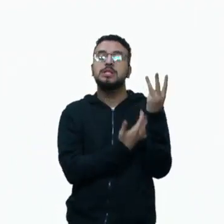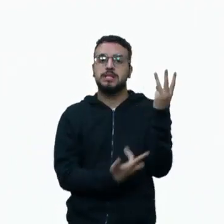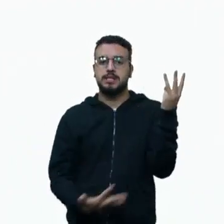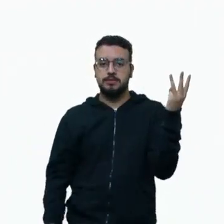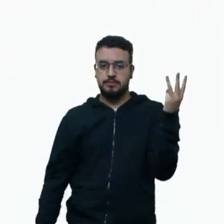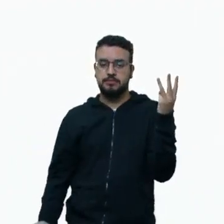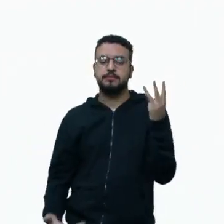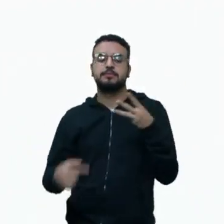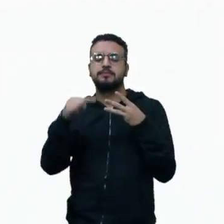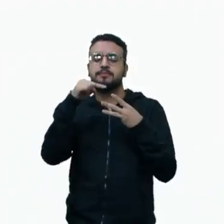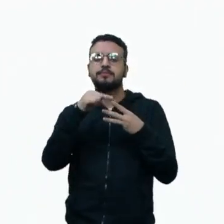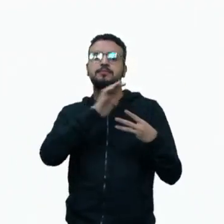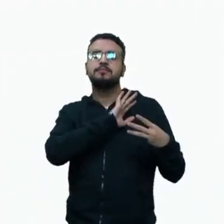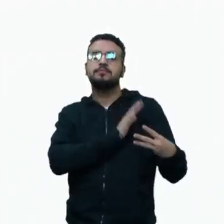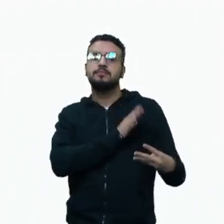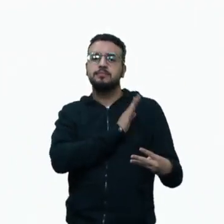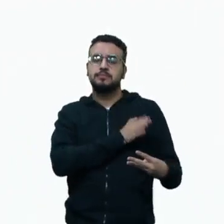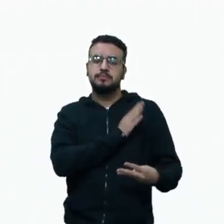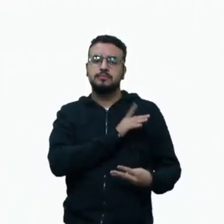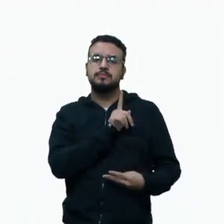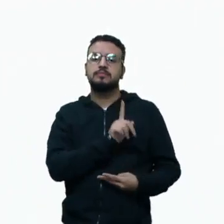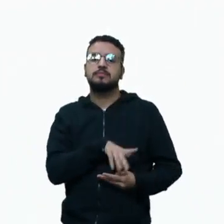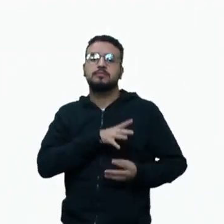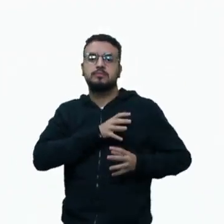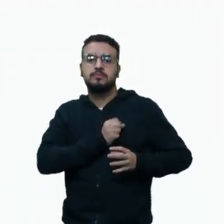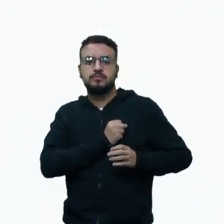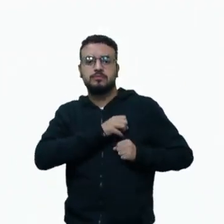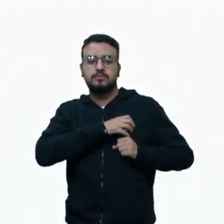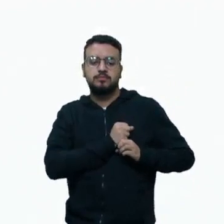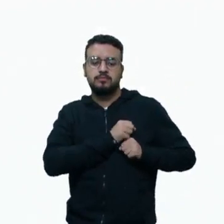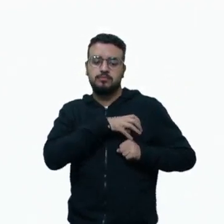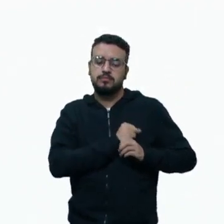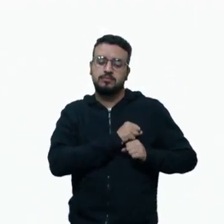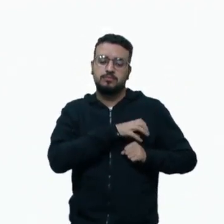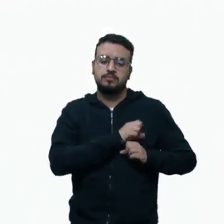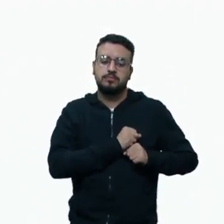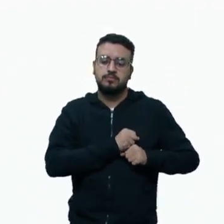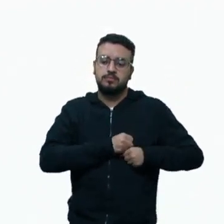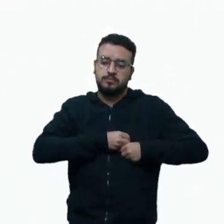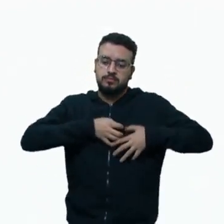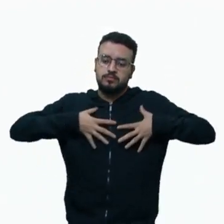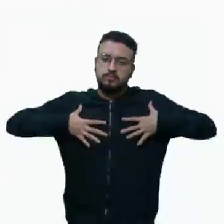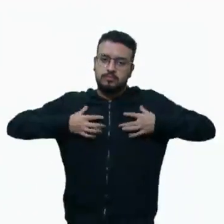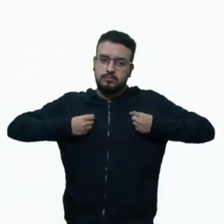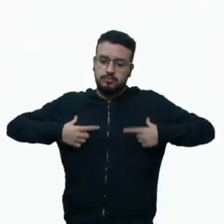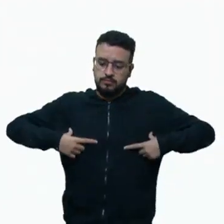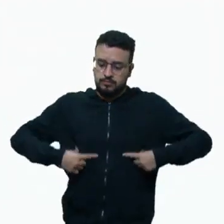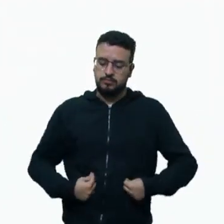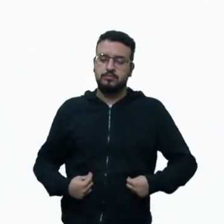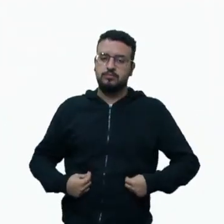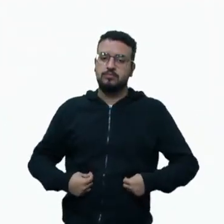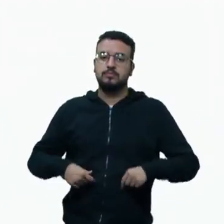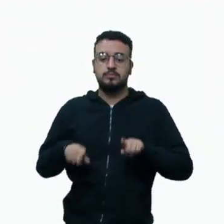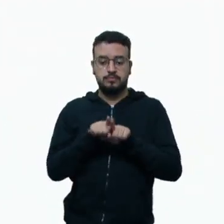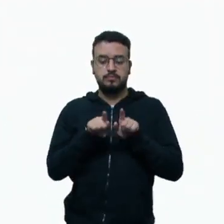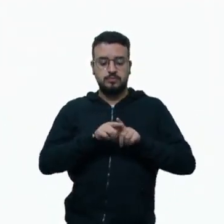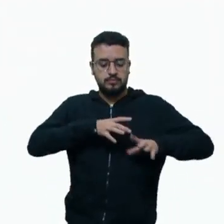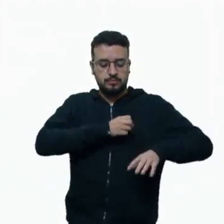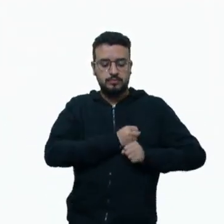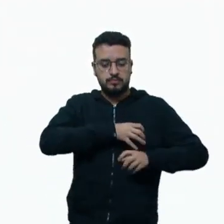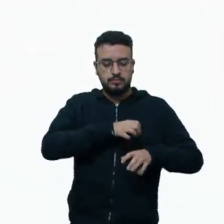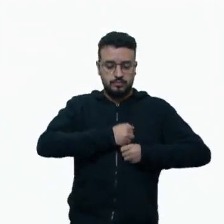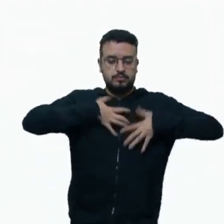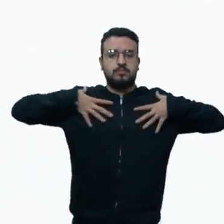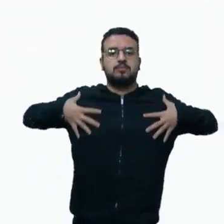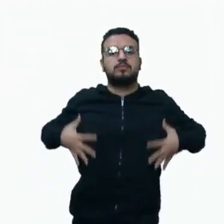coração empurra o sangue dos vasos para os pulmões e para as células do corpo. Em